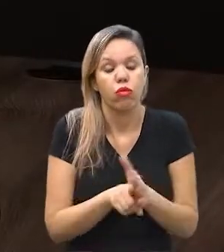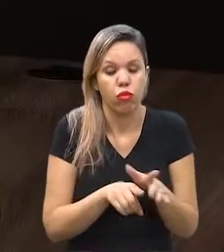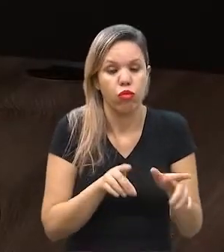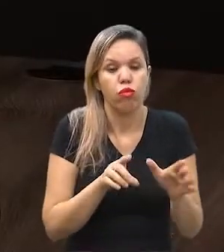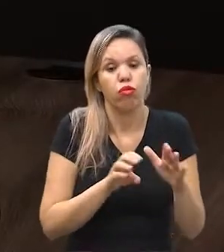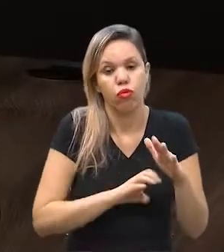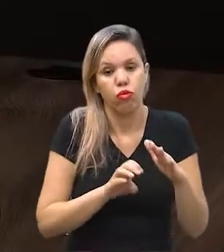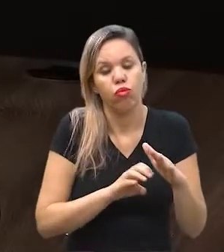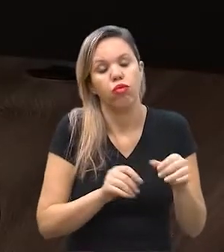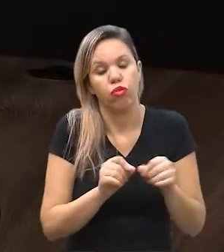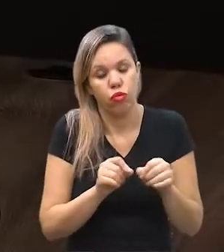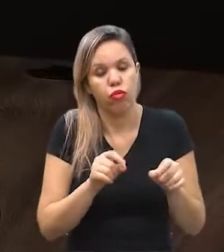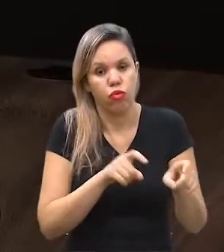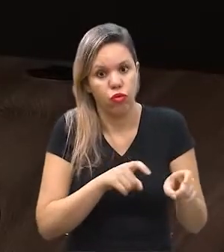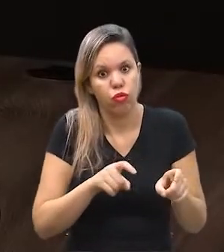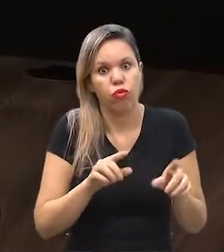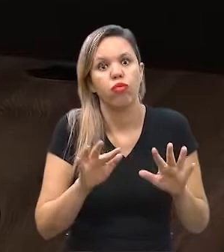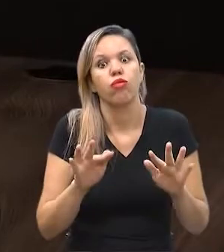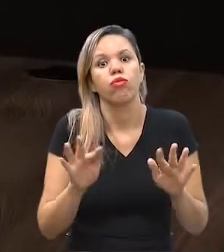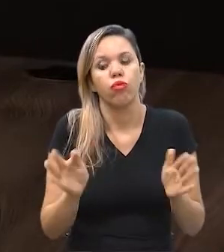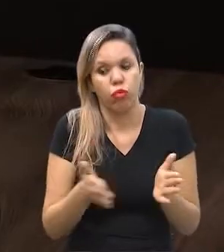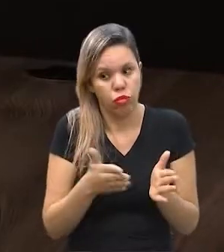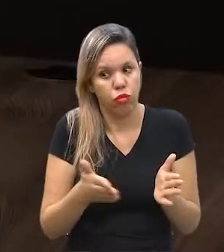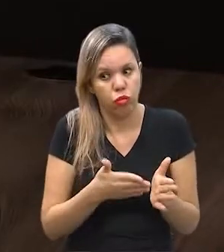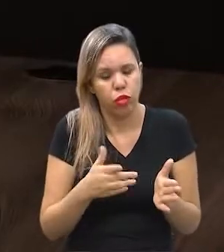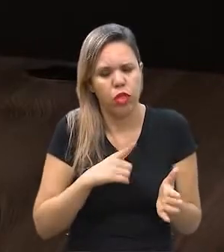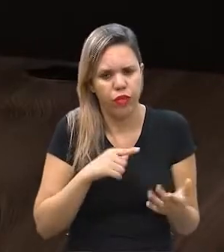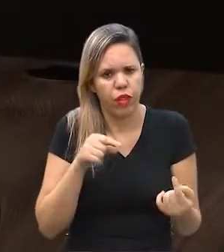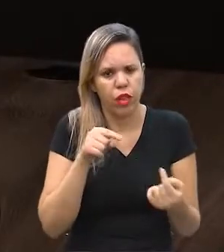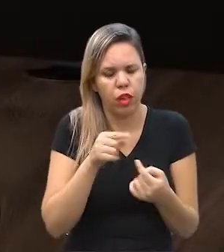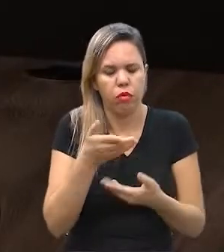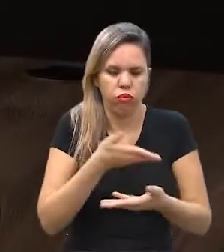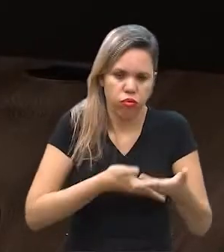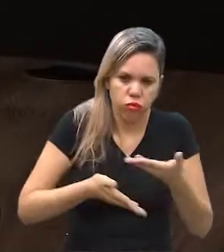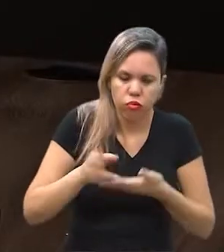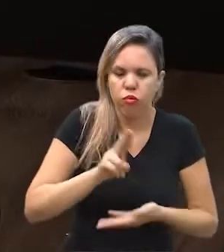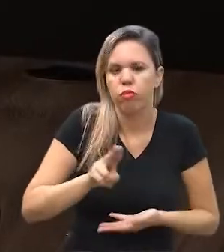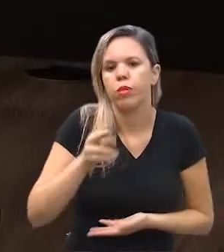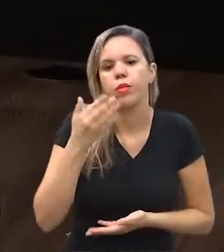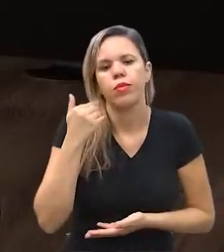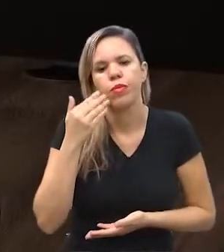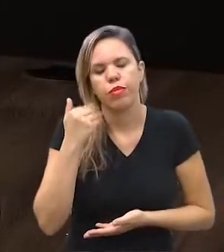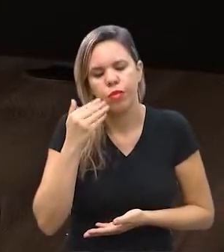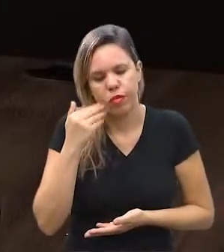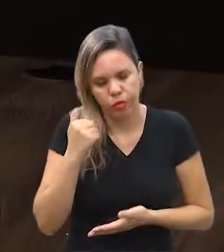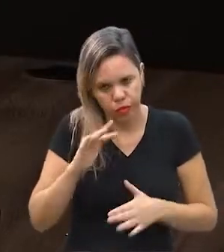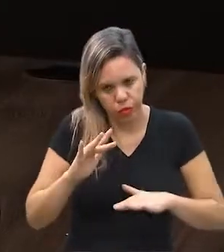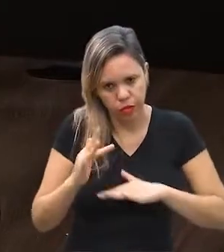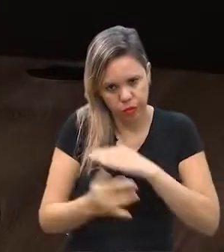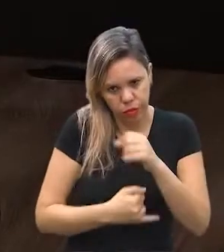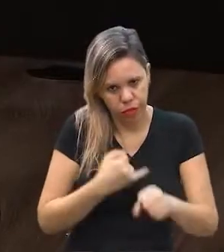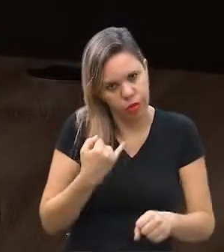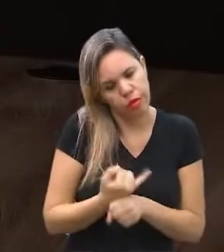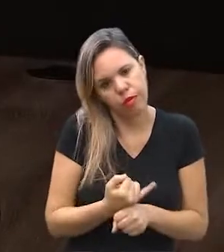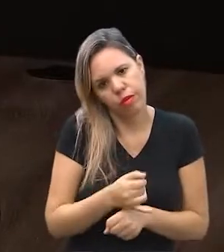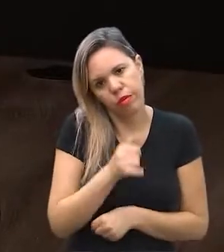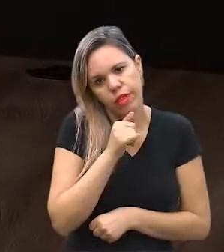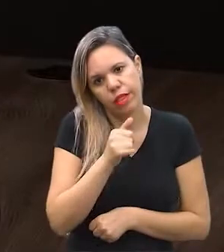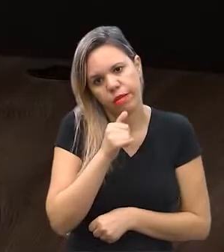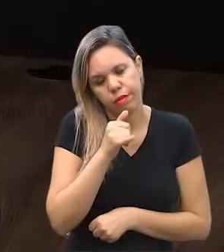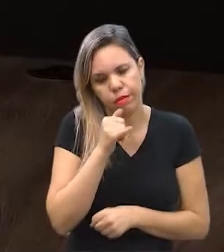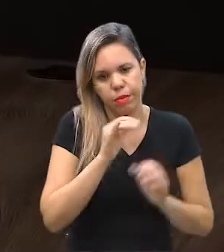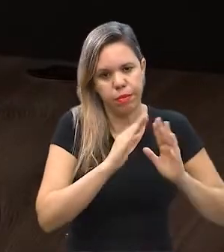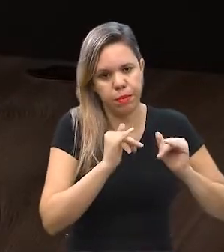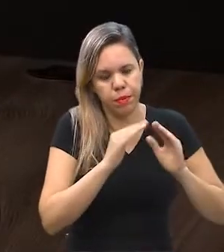produtor ele também teve que se familiarizar, por exemplo, em utilizar essas plataformas, em, por exemplo, pegar